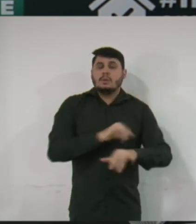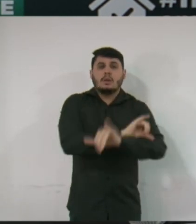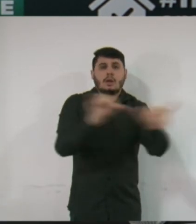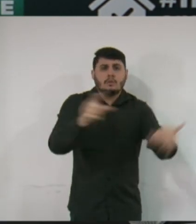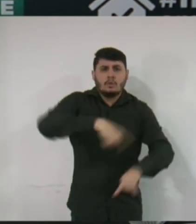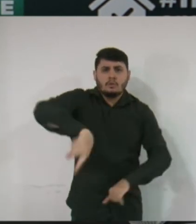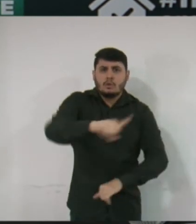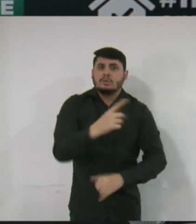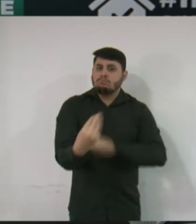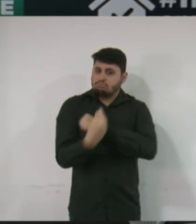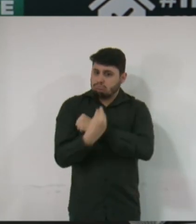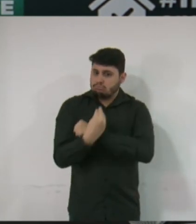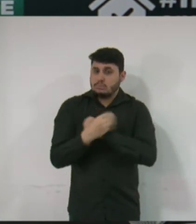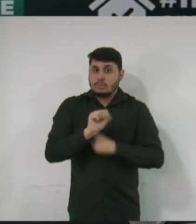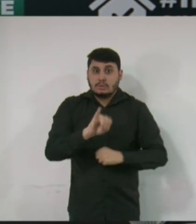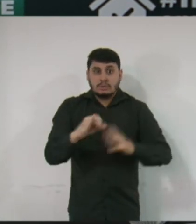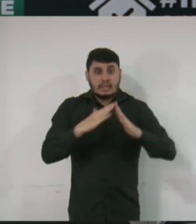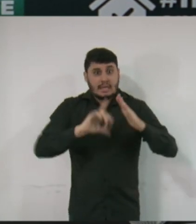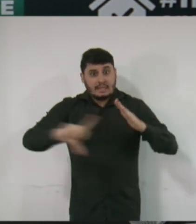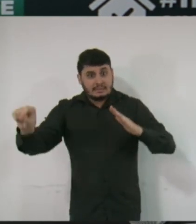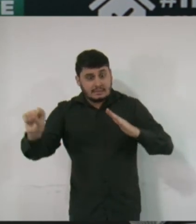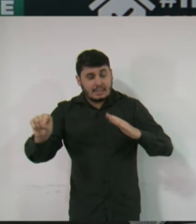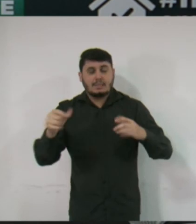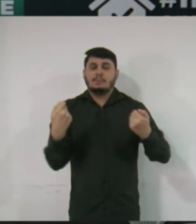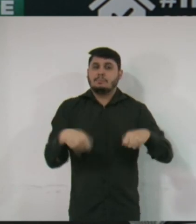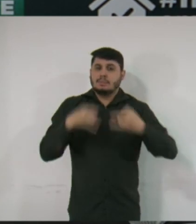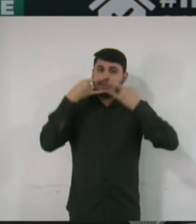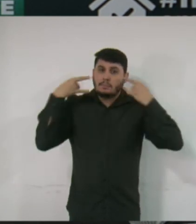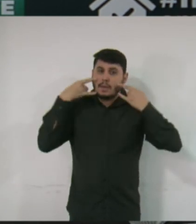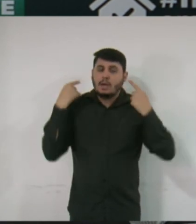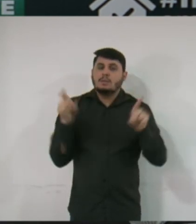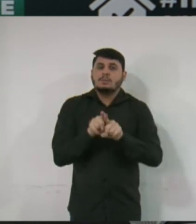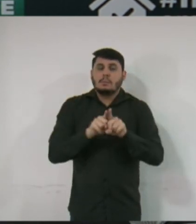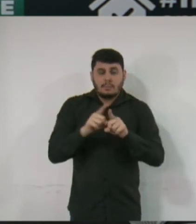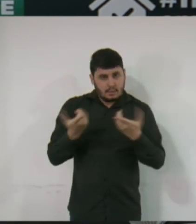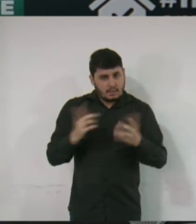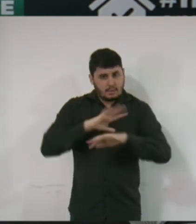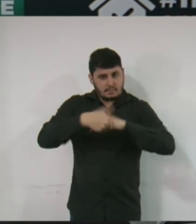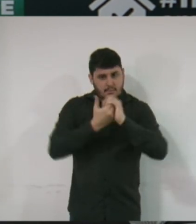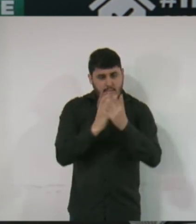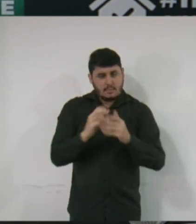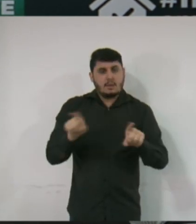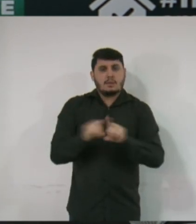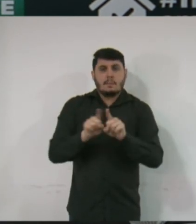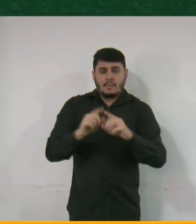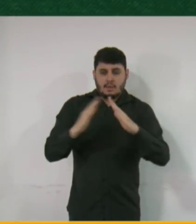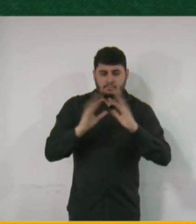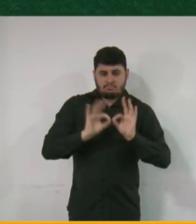casa. Quem precisar sair, usa máscara, lava as mãos, mantenha o distanciamento social. Muito obrigada.